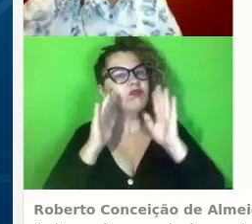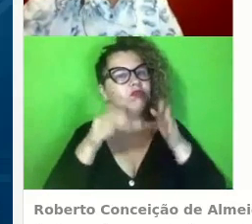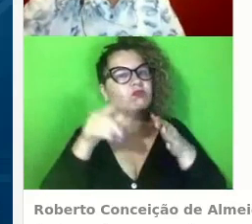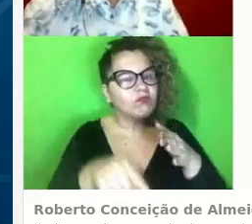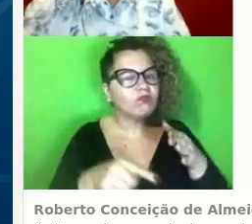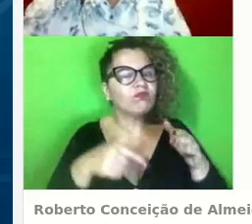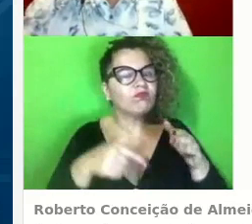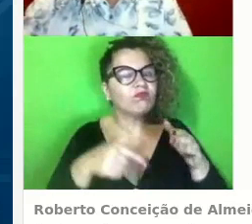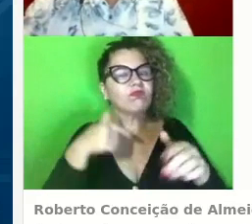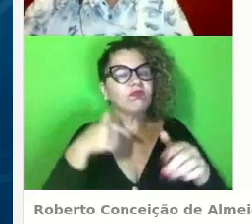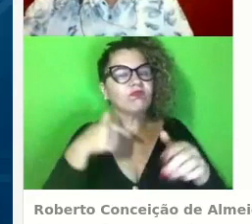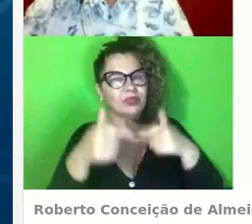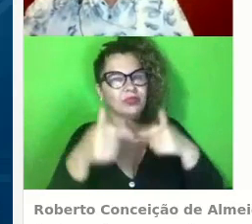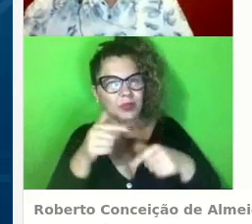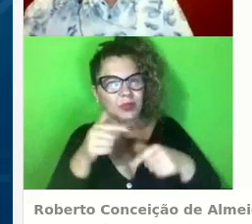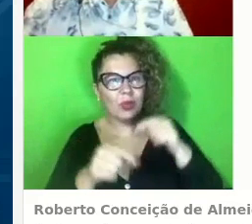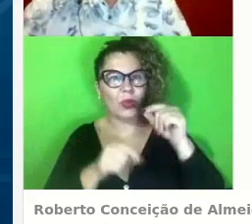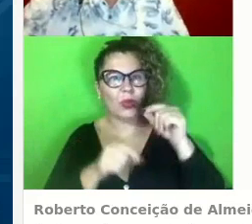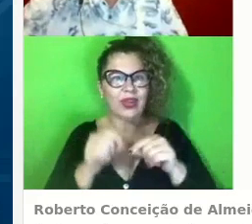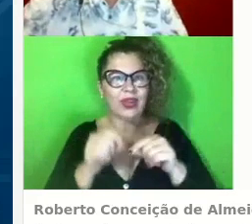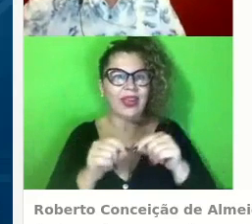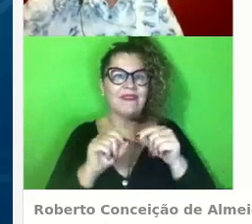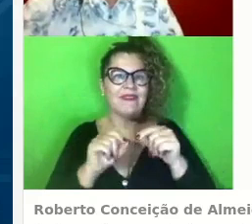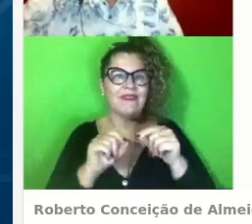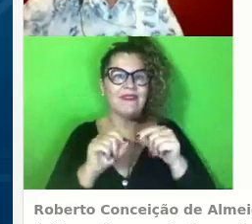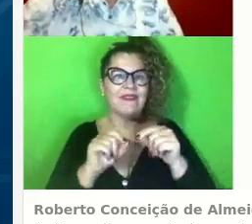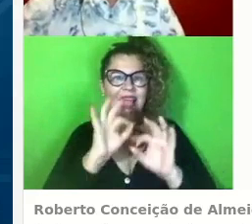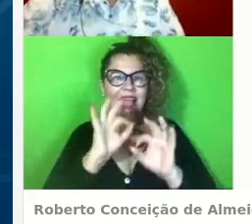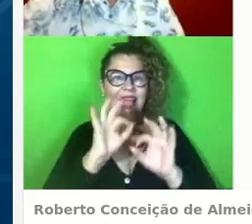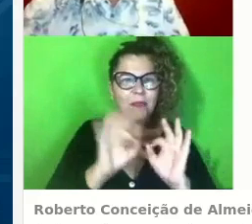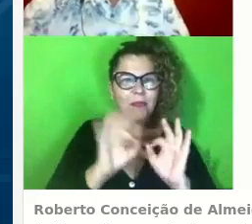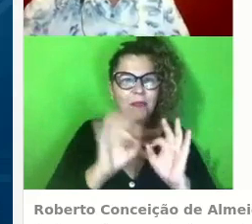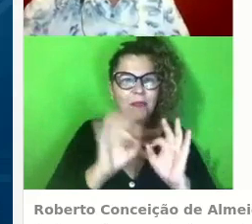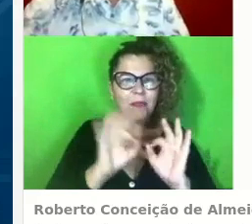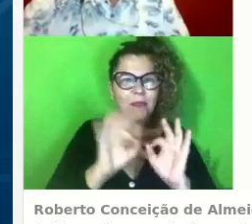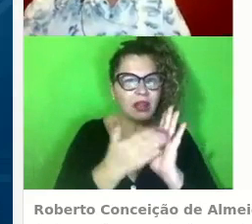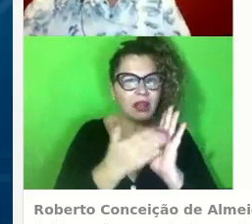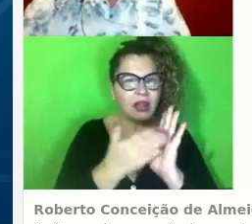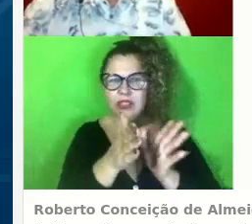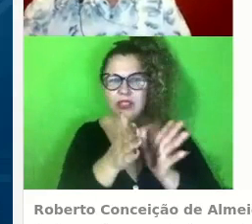acessível, produzir um livro acessível,